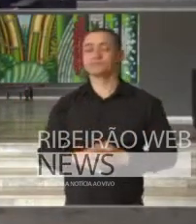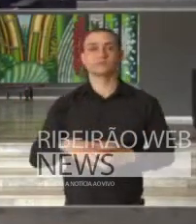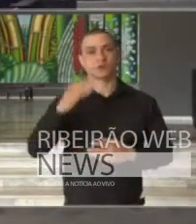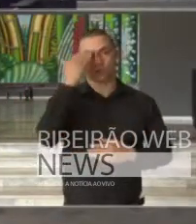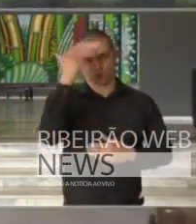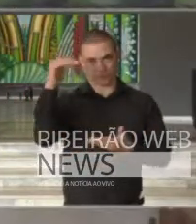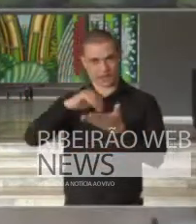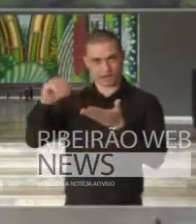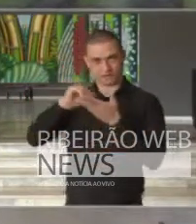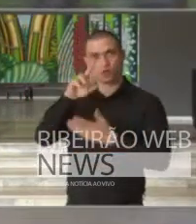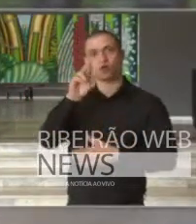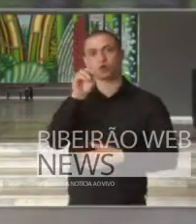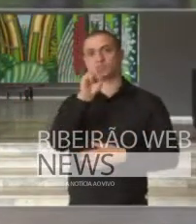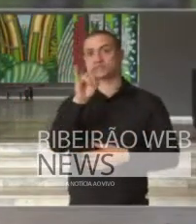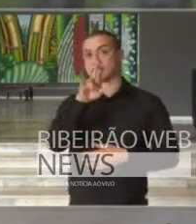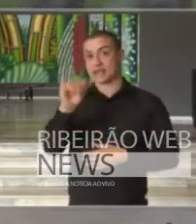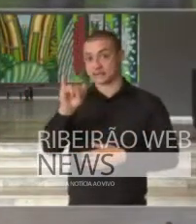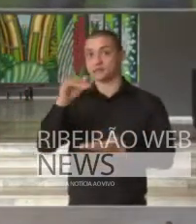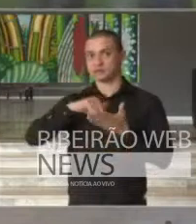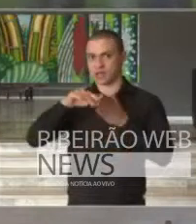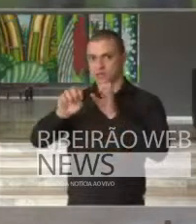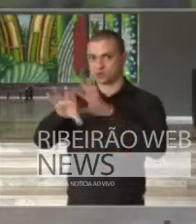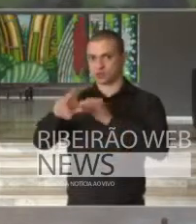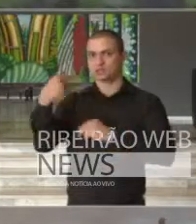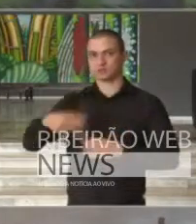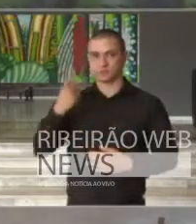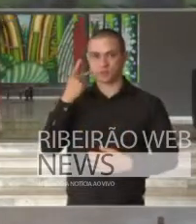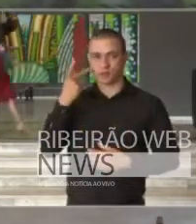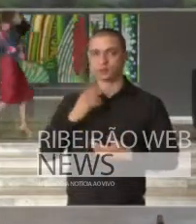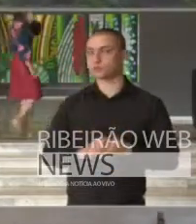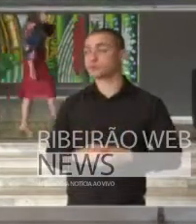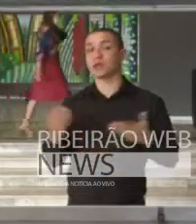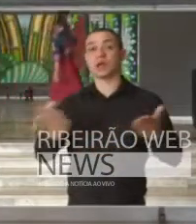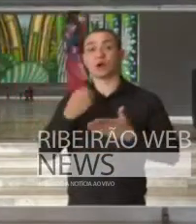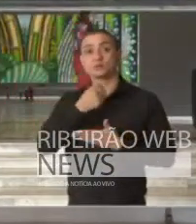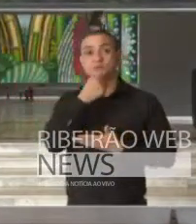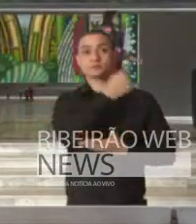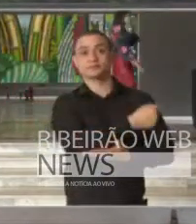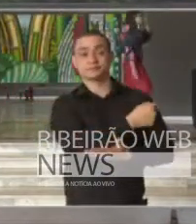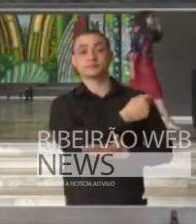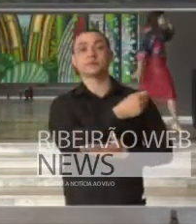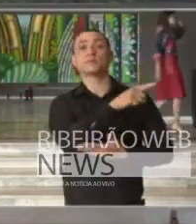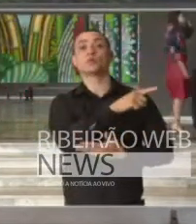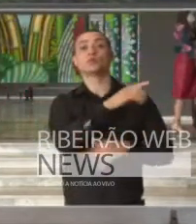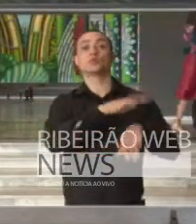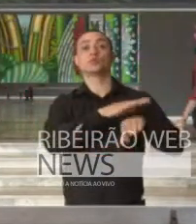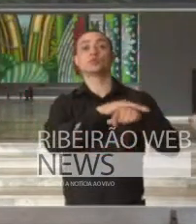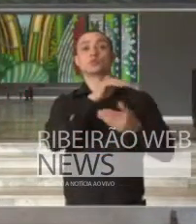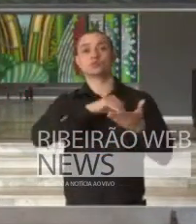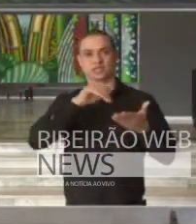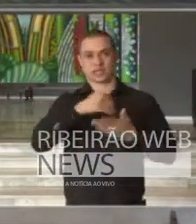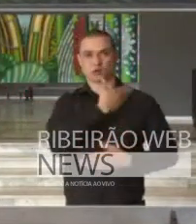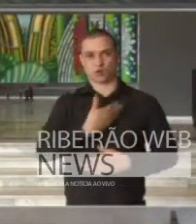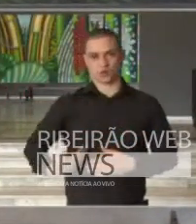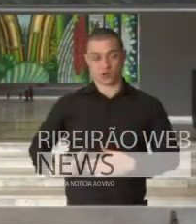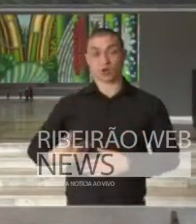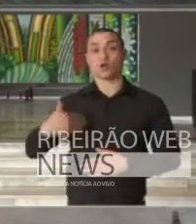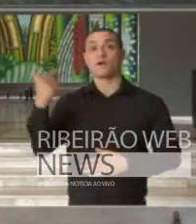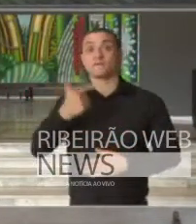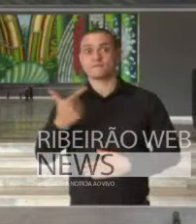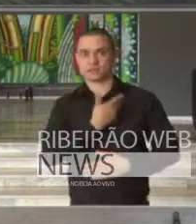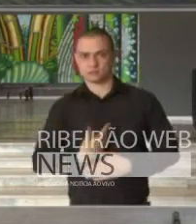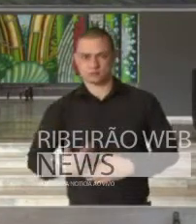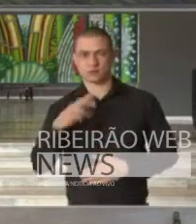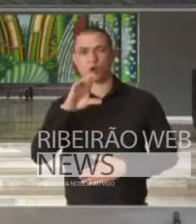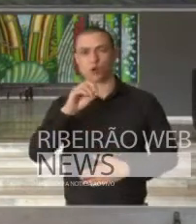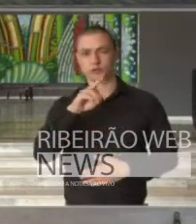Obrigado, secretário. Rocieli Soares, secretário da Educação do Estado de São Paulo. Eu passo a palavra agora para a intervenção do secretário de Governo, vice-governador